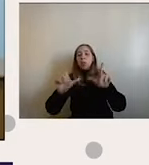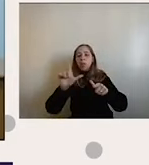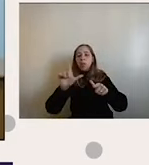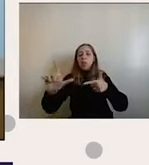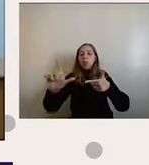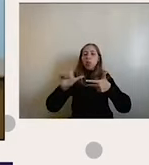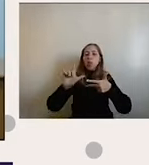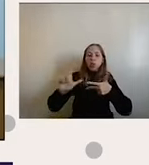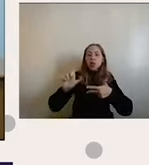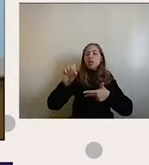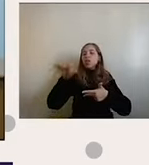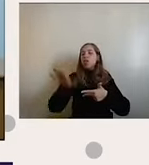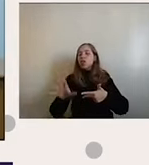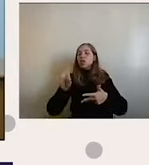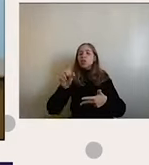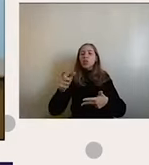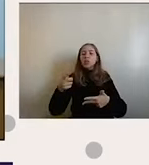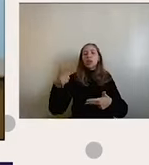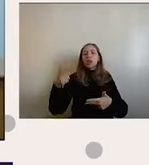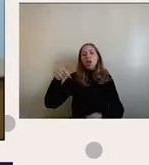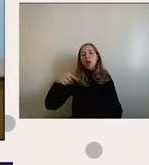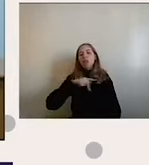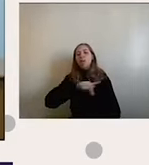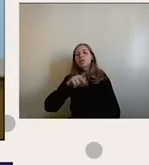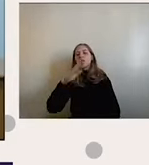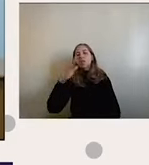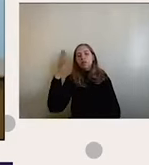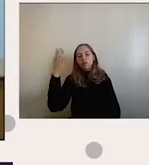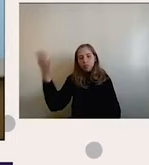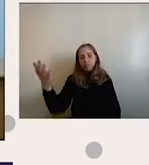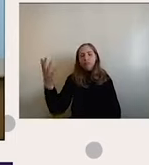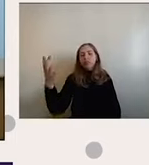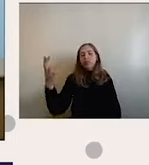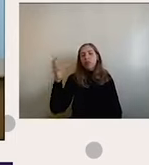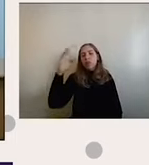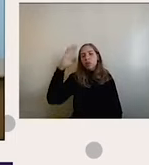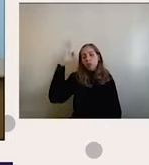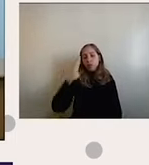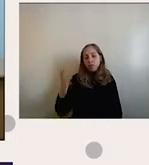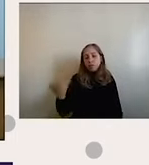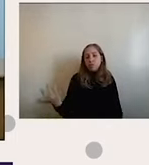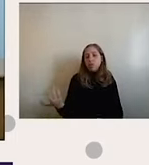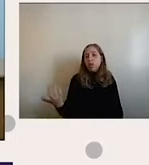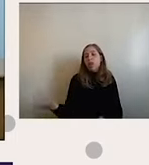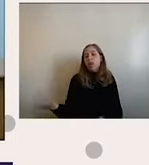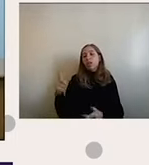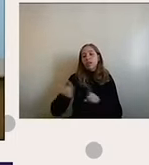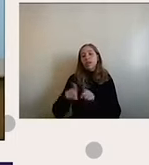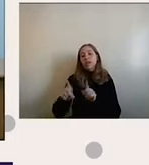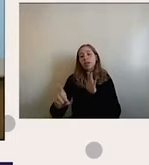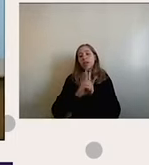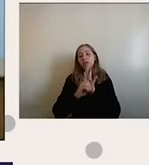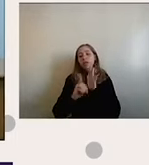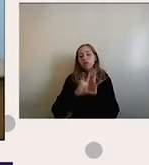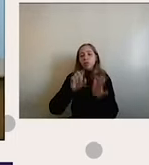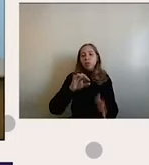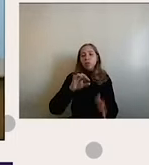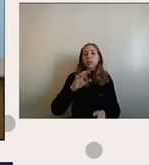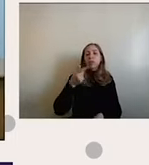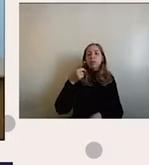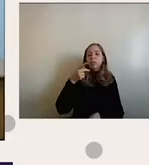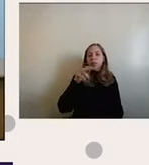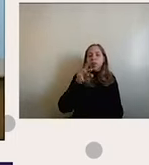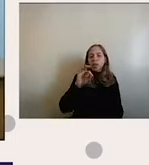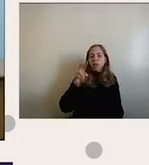o presidente da República, né? Não à toa, inclusive, um dos primeiros decretos dele foi transformar os peritos previdenciários em peritos